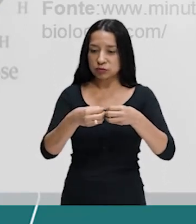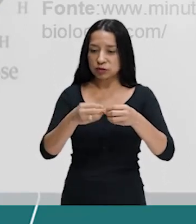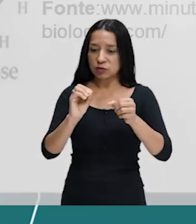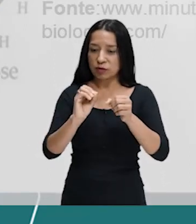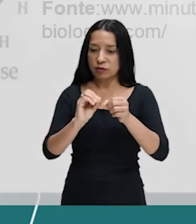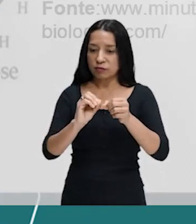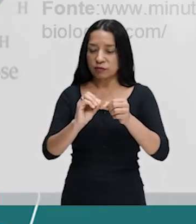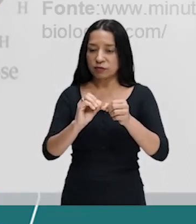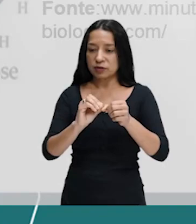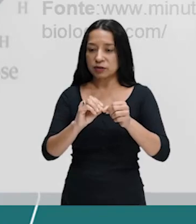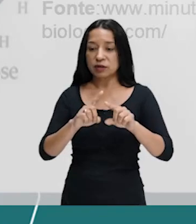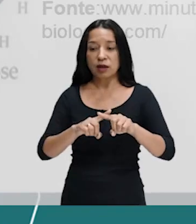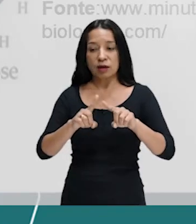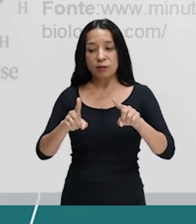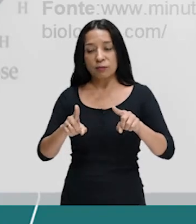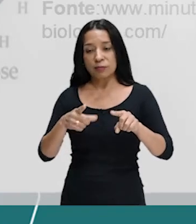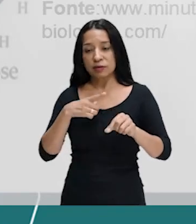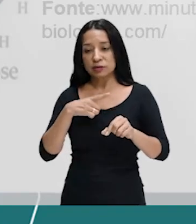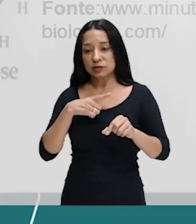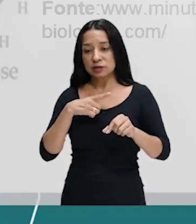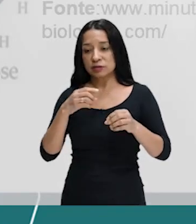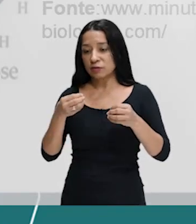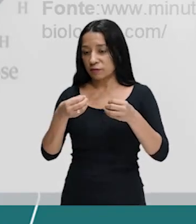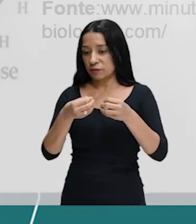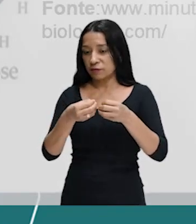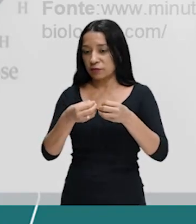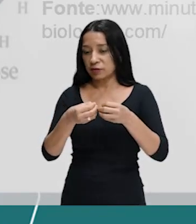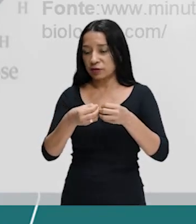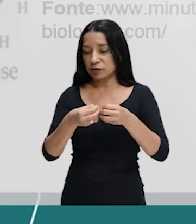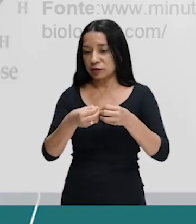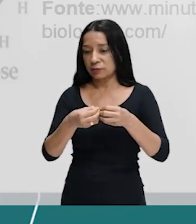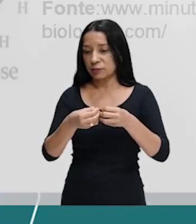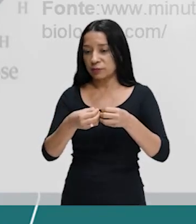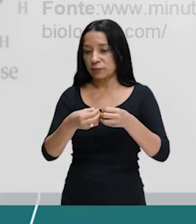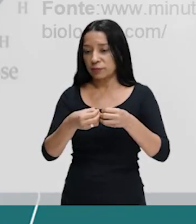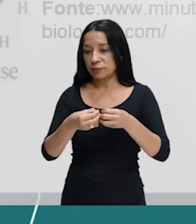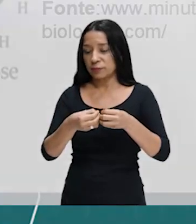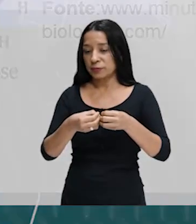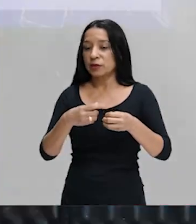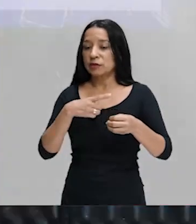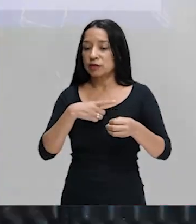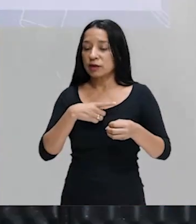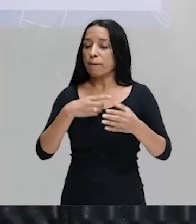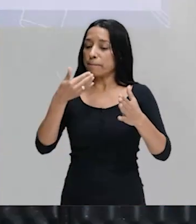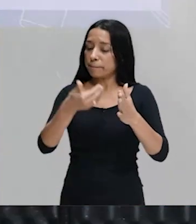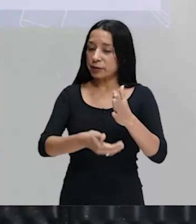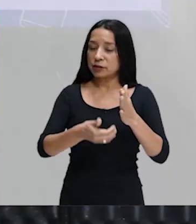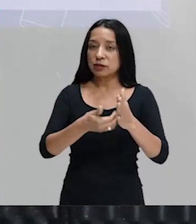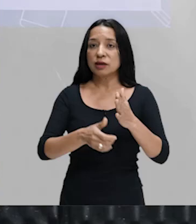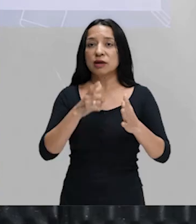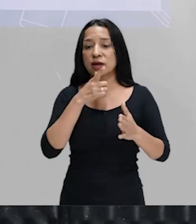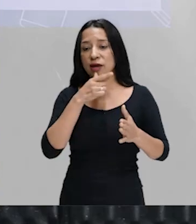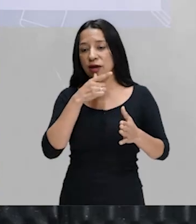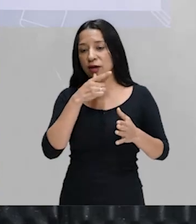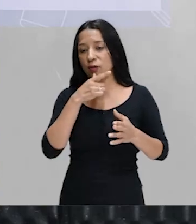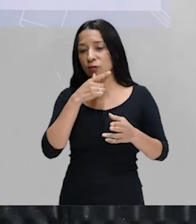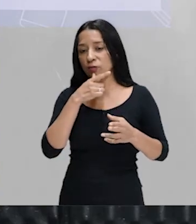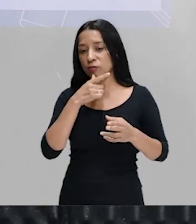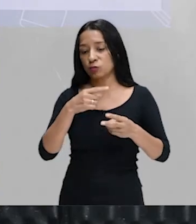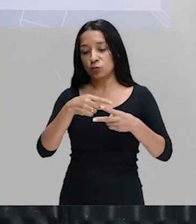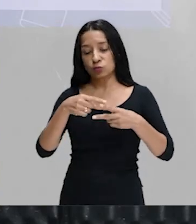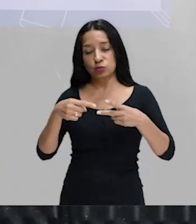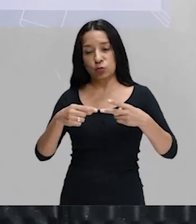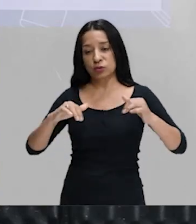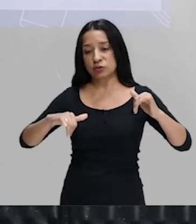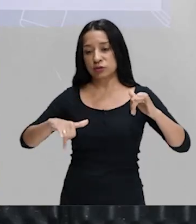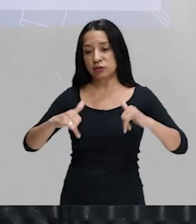produzida, mas para que ela possa ser produzida, eu tive que desidratar Desidratar quem? 2 reagentes.